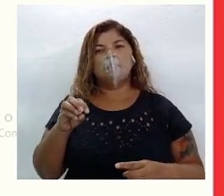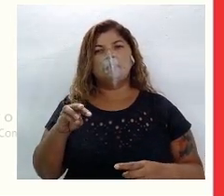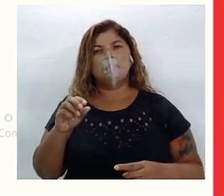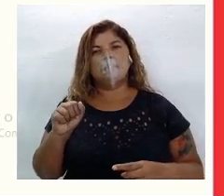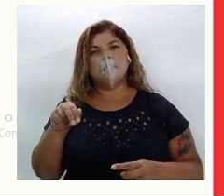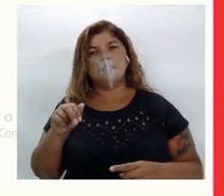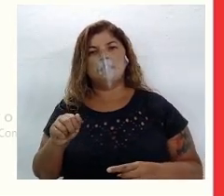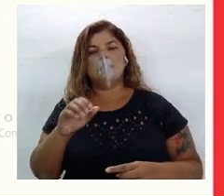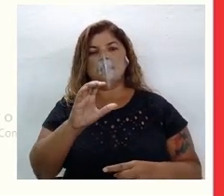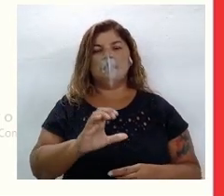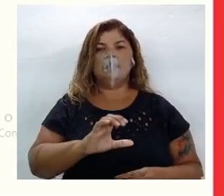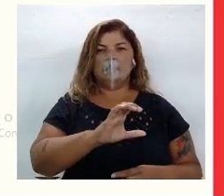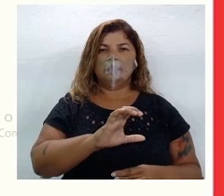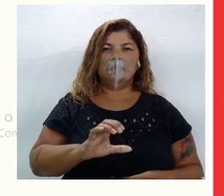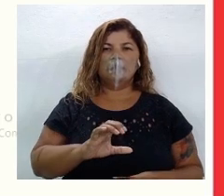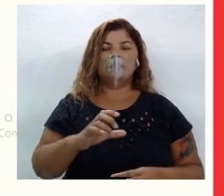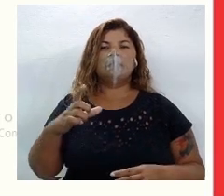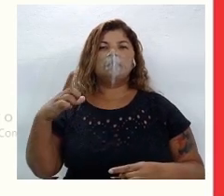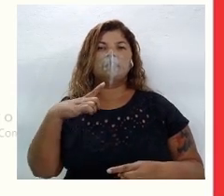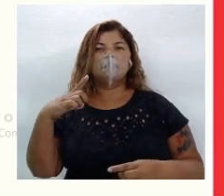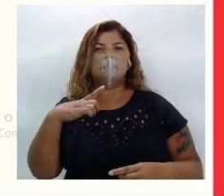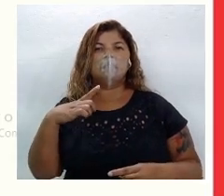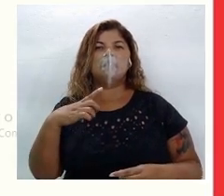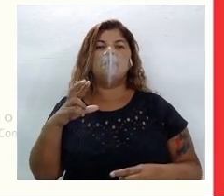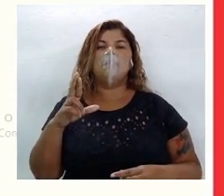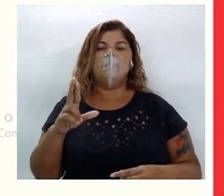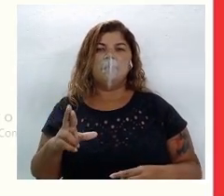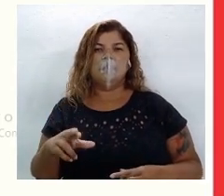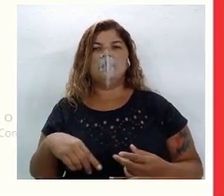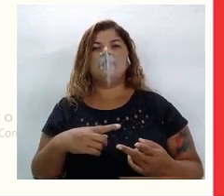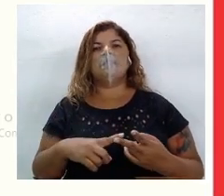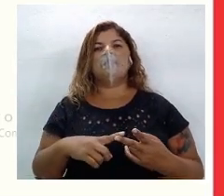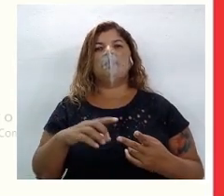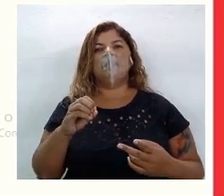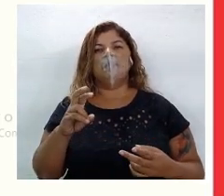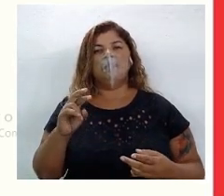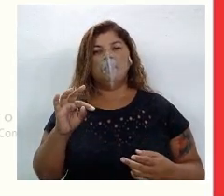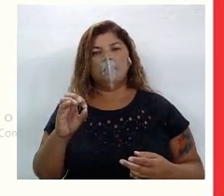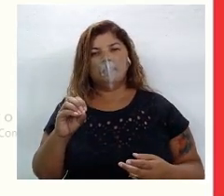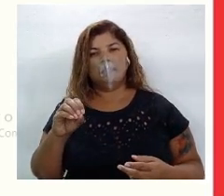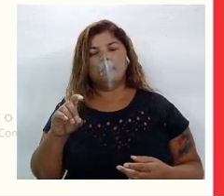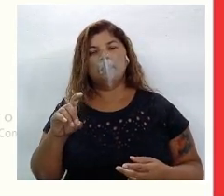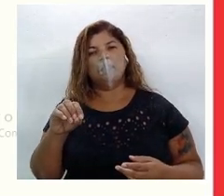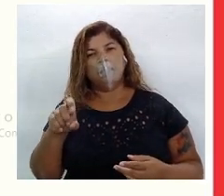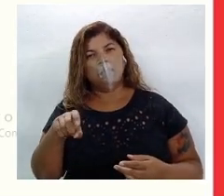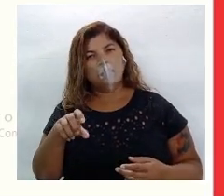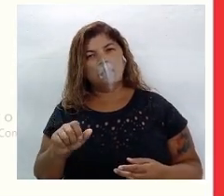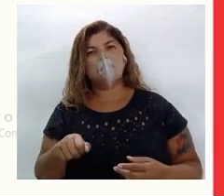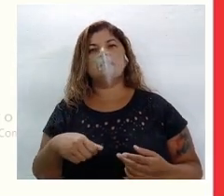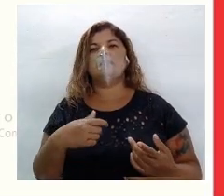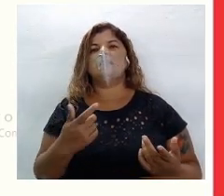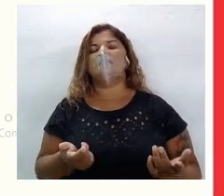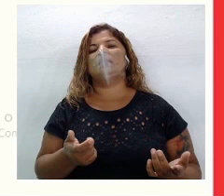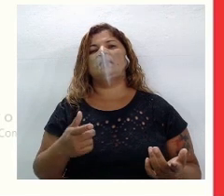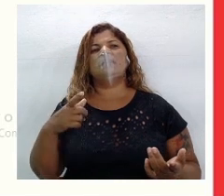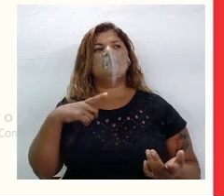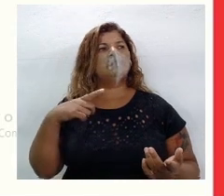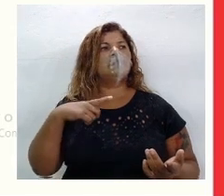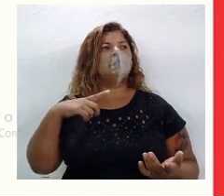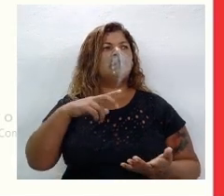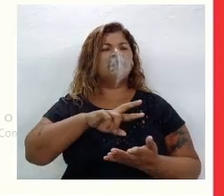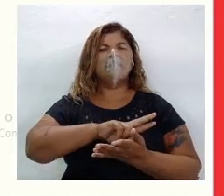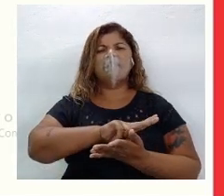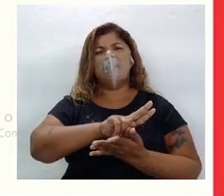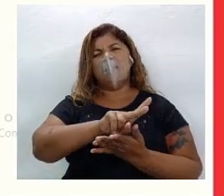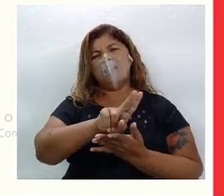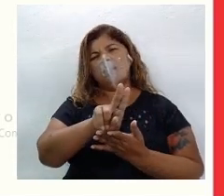Certo? Porque a igreja católica, nós temos igreja católica romana, igreja ortodoxa oriental, nós temos a ortodoxia oriental como